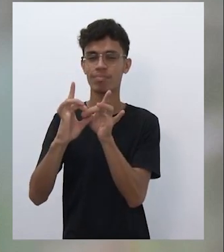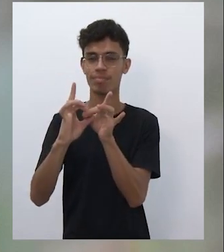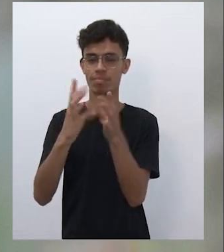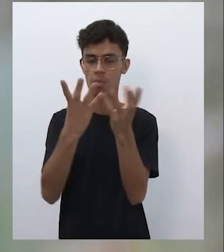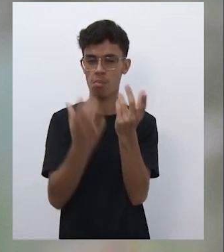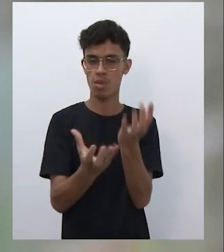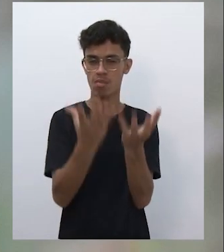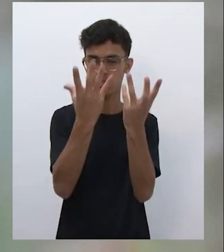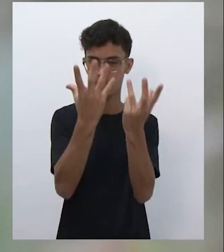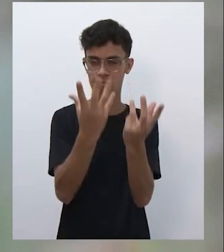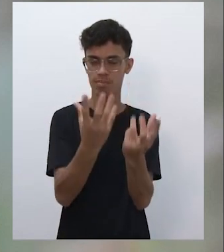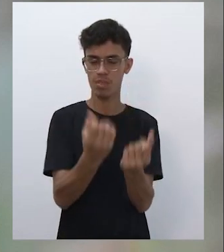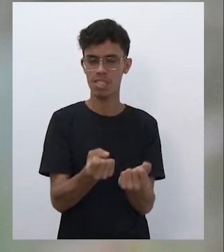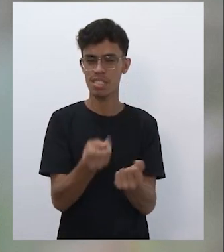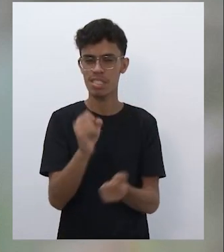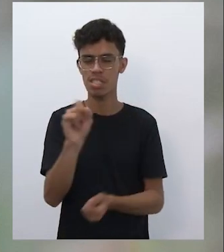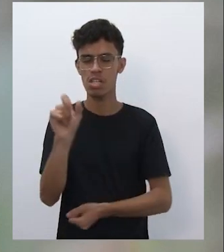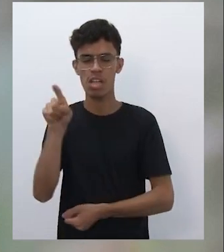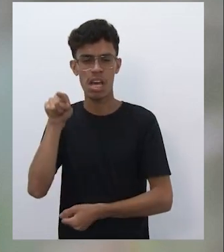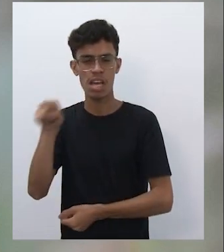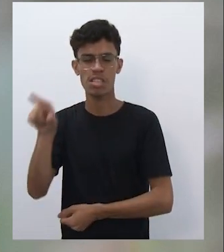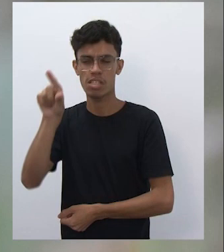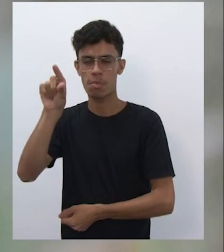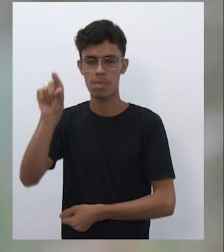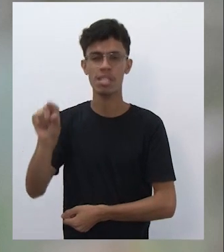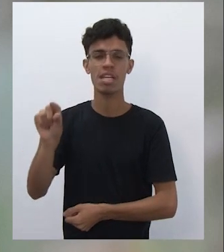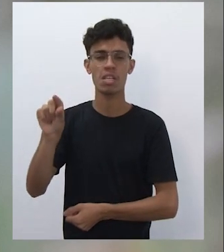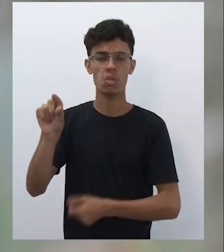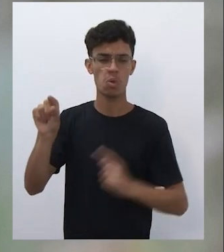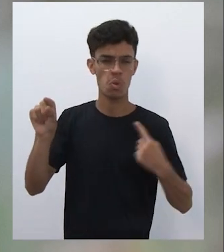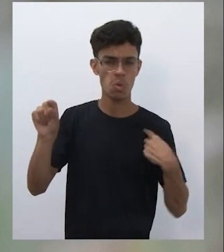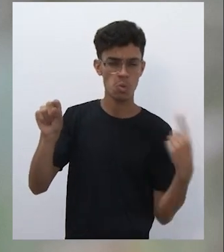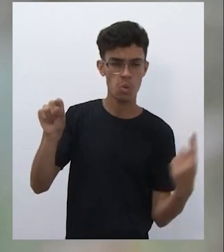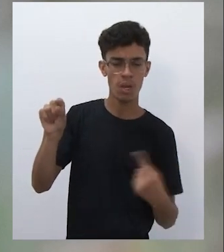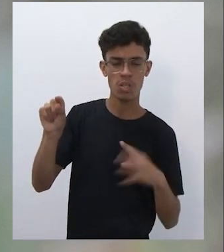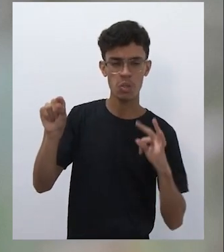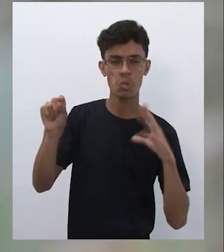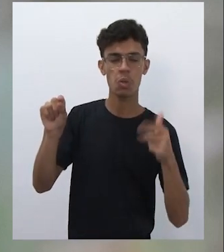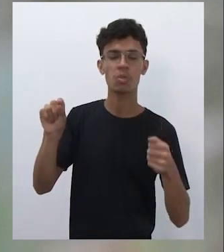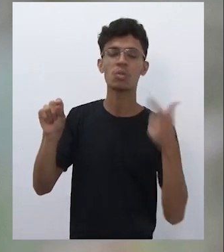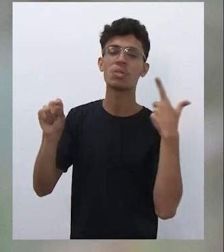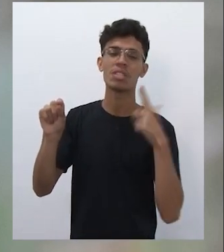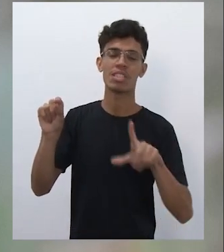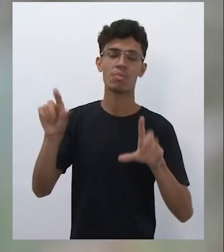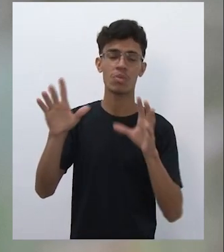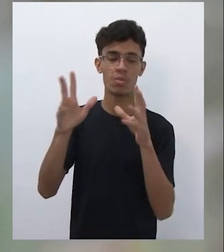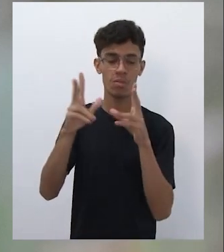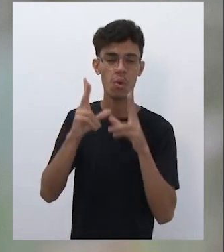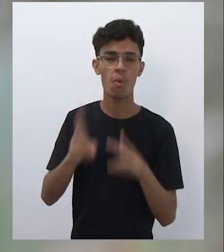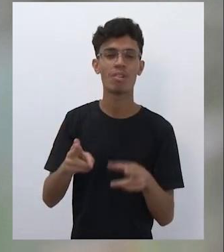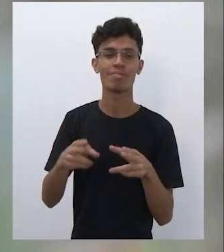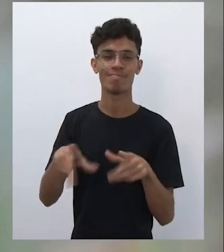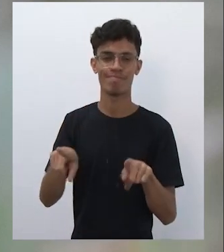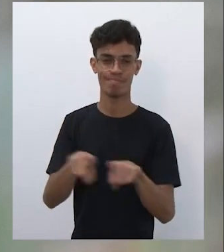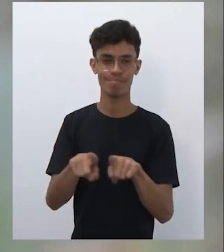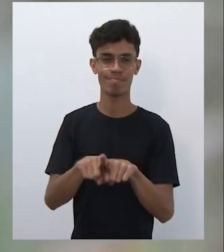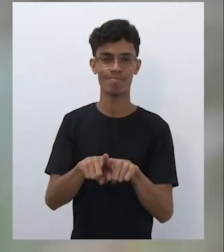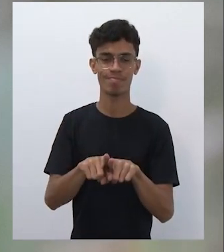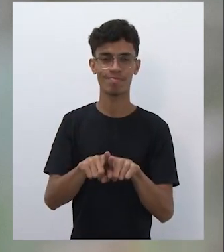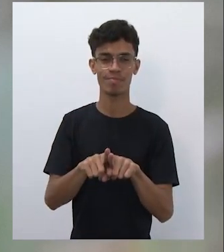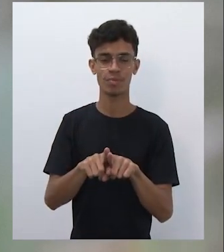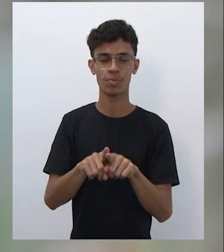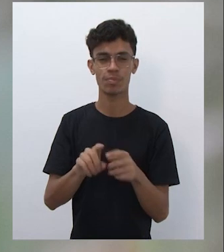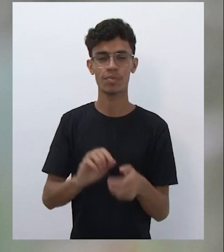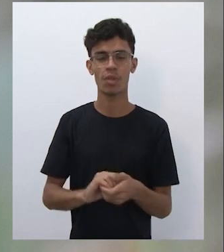fogo. Se esse animalzinho pode fazer a parte dele, nós também podemos fazer nossa parte, pensaram os animais da floresta. No fim